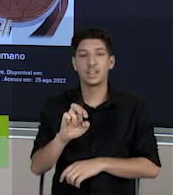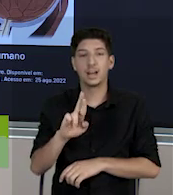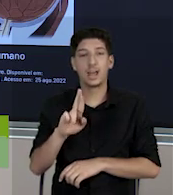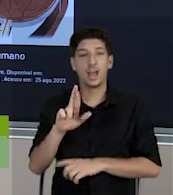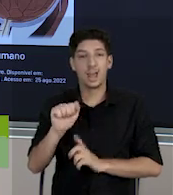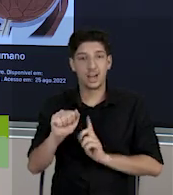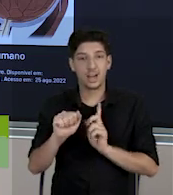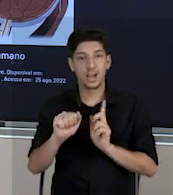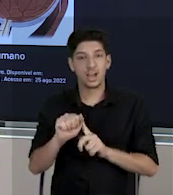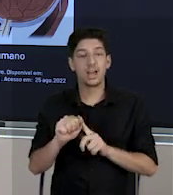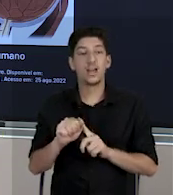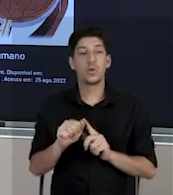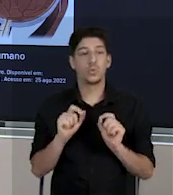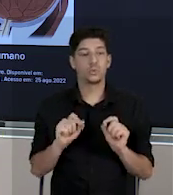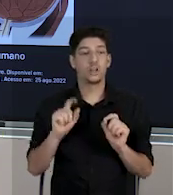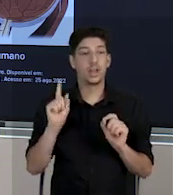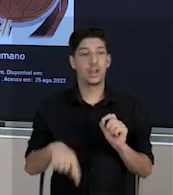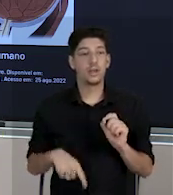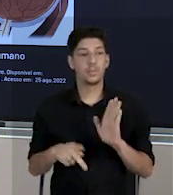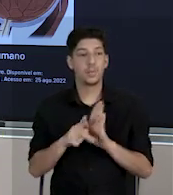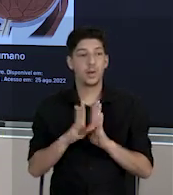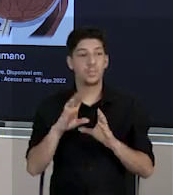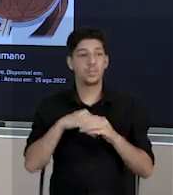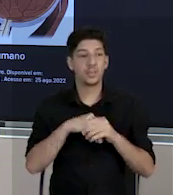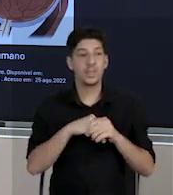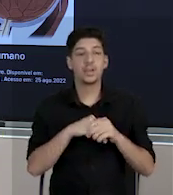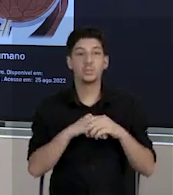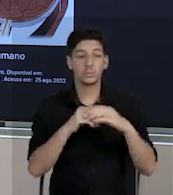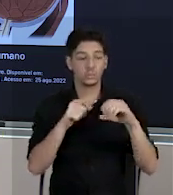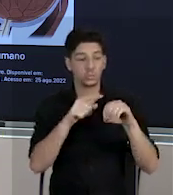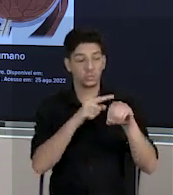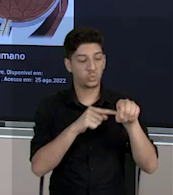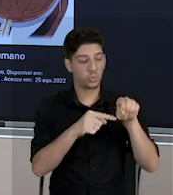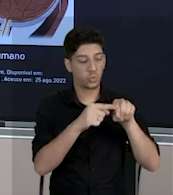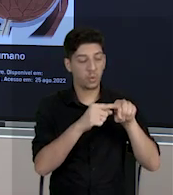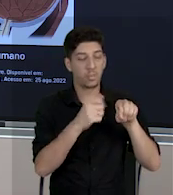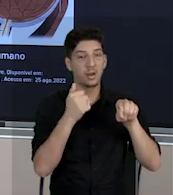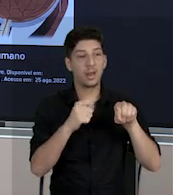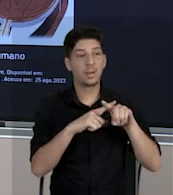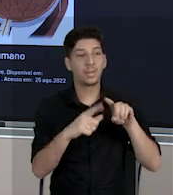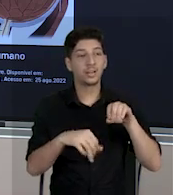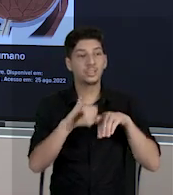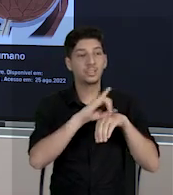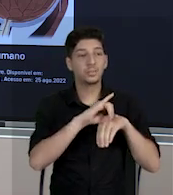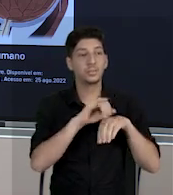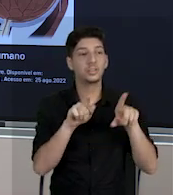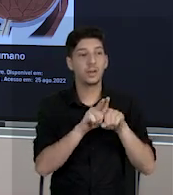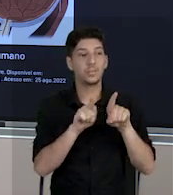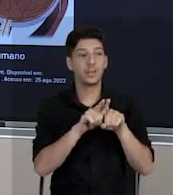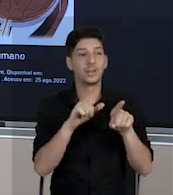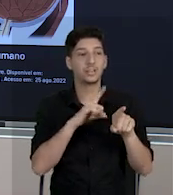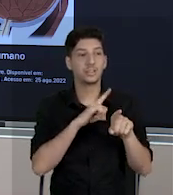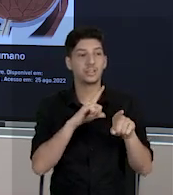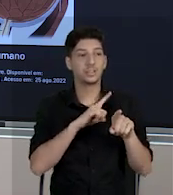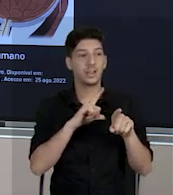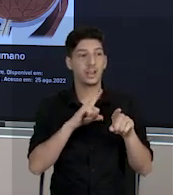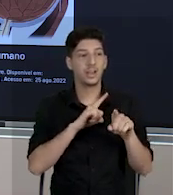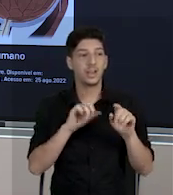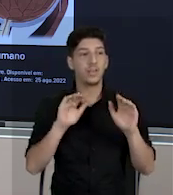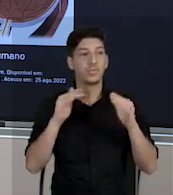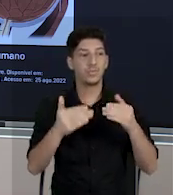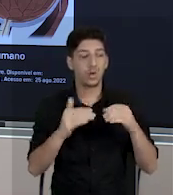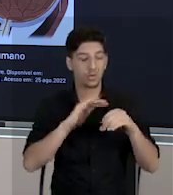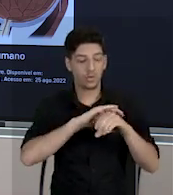ela recobre todo o globo ocular. Mas acima dela, a gente tem uma parte específica de cobertura